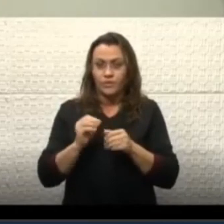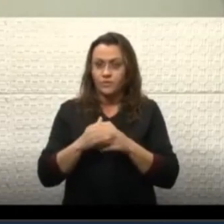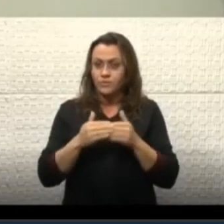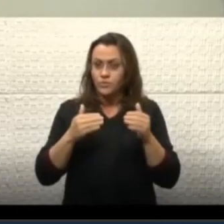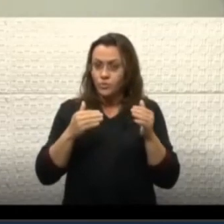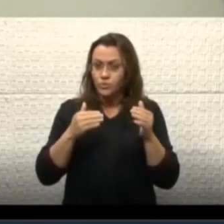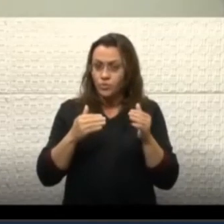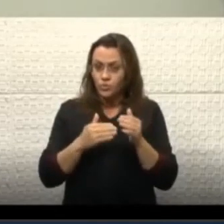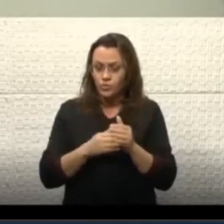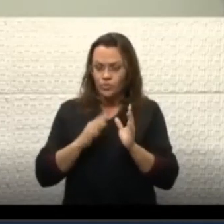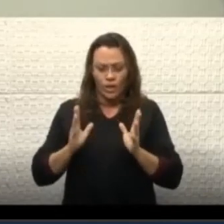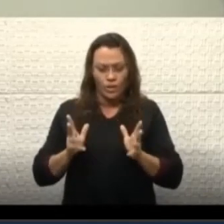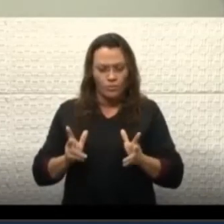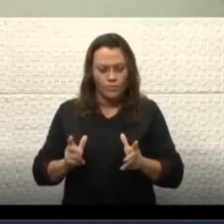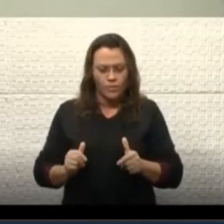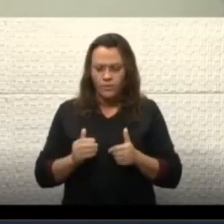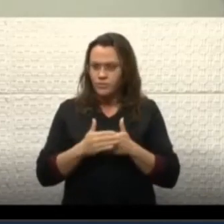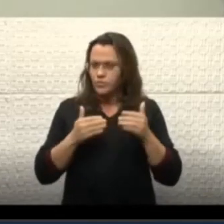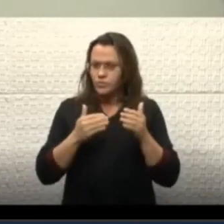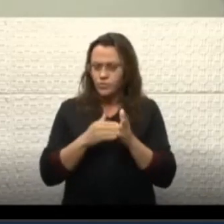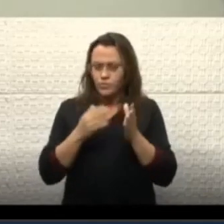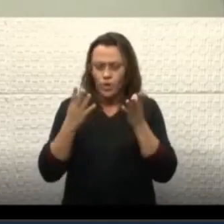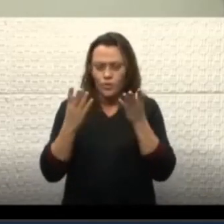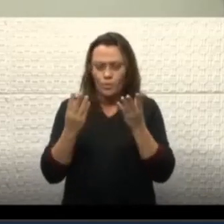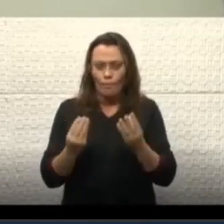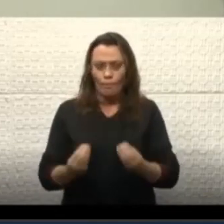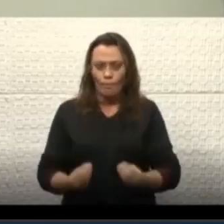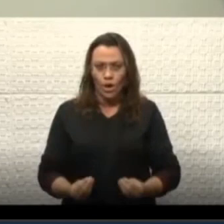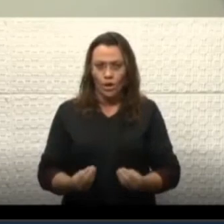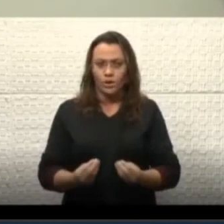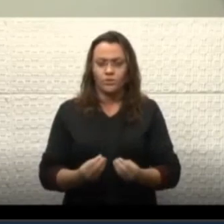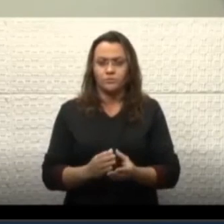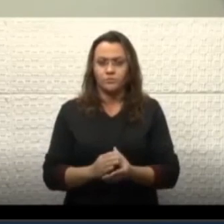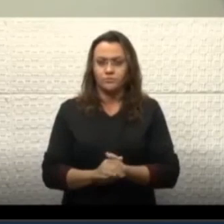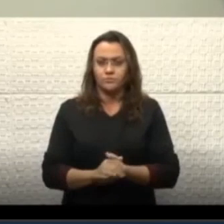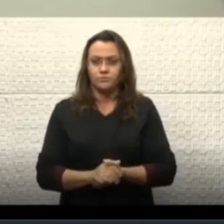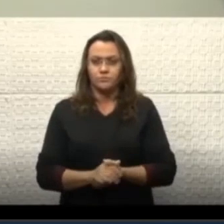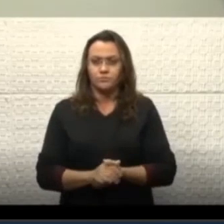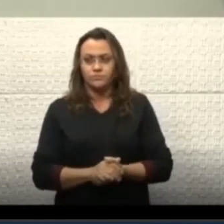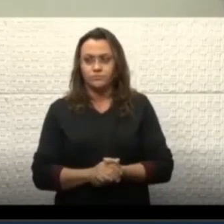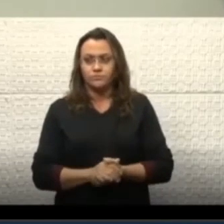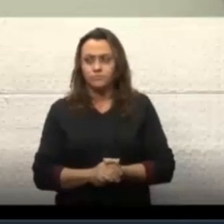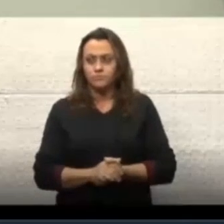diluição de todo o material, ou a filtragem de todo esse material.